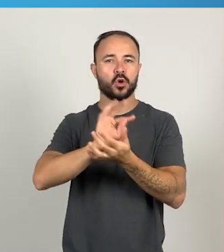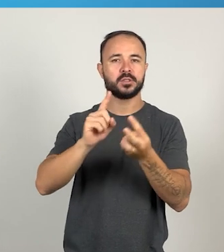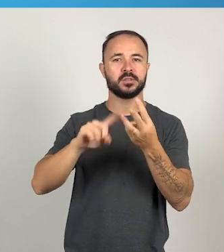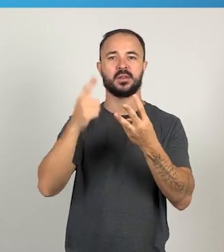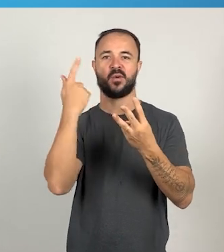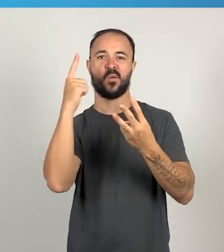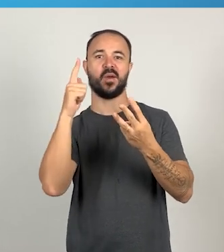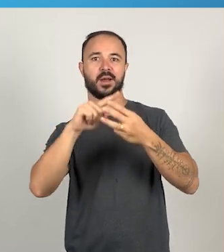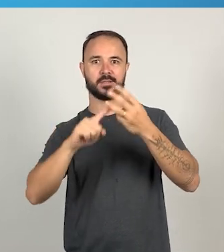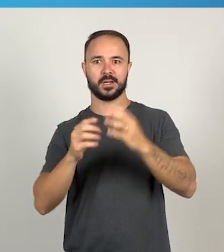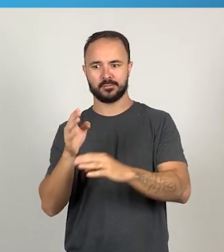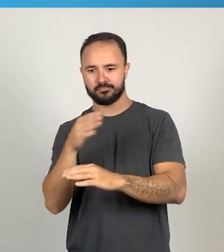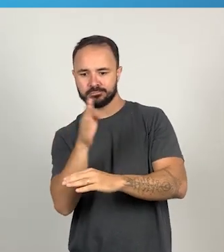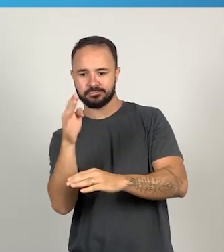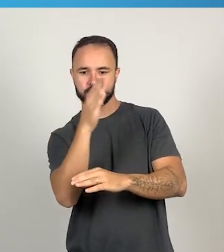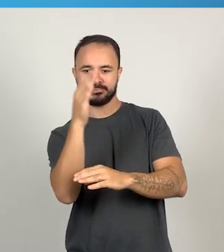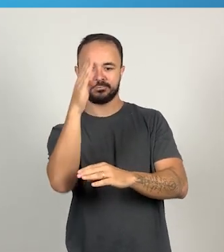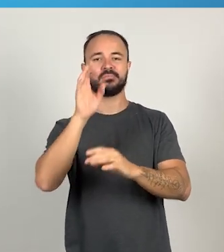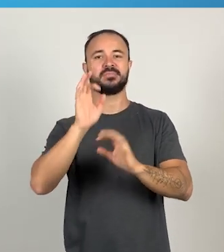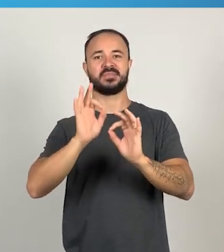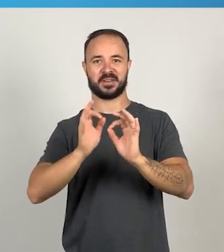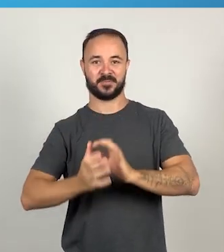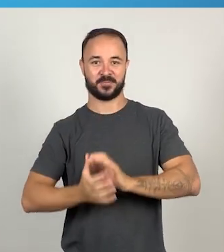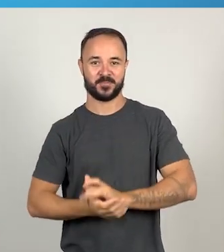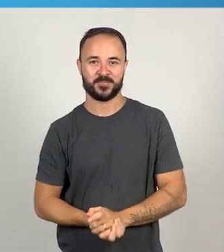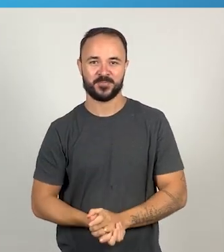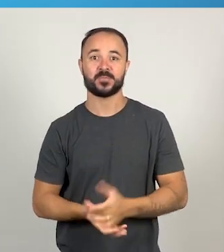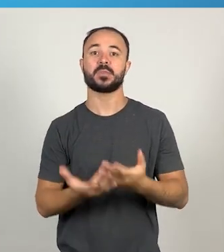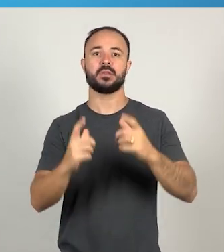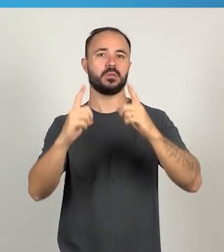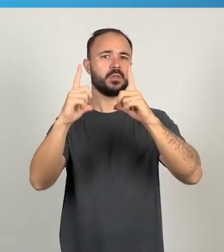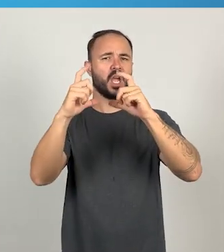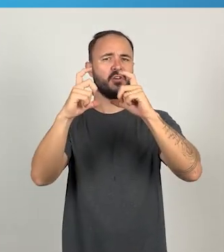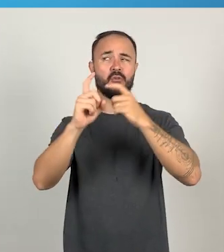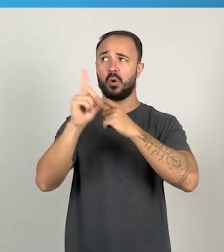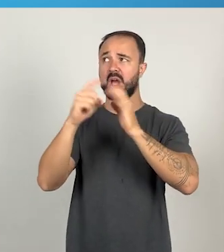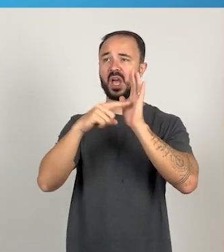Essa imagem aqui, pessoal, é do comecinho, tá? As primeiras